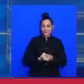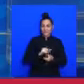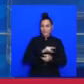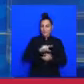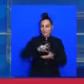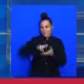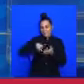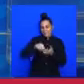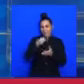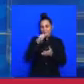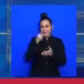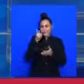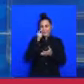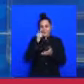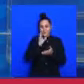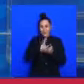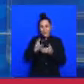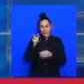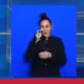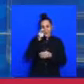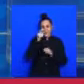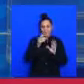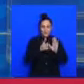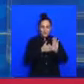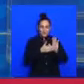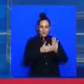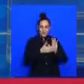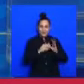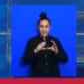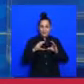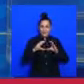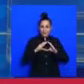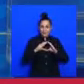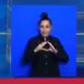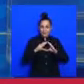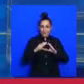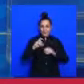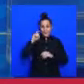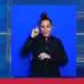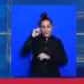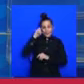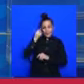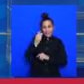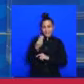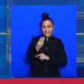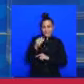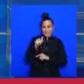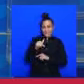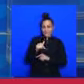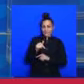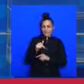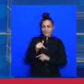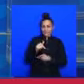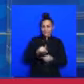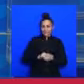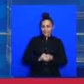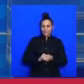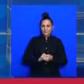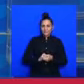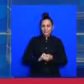você tem muitas chances de ganhar fique de olho na sua aposta bola preta número 37 preta